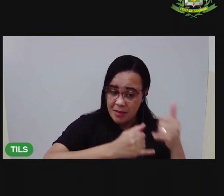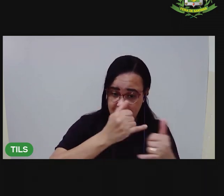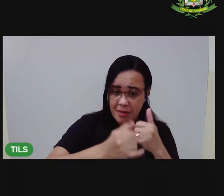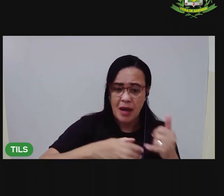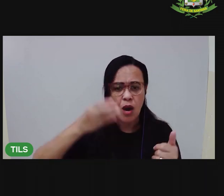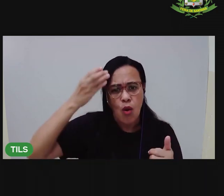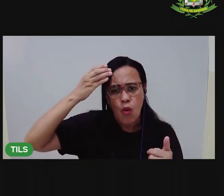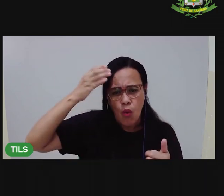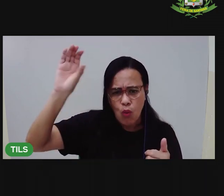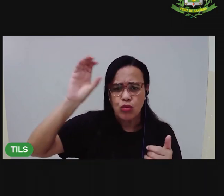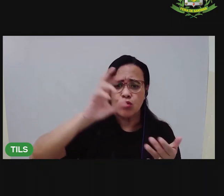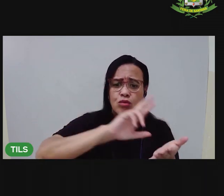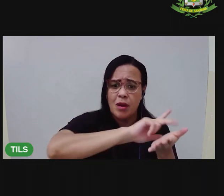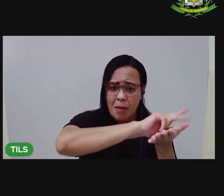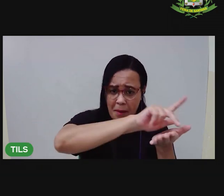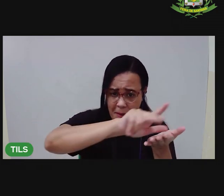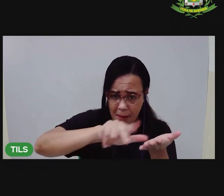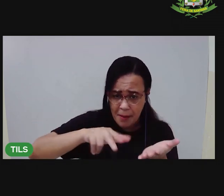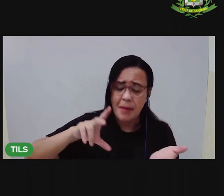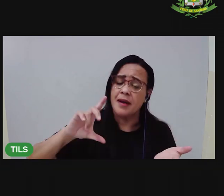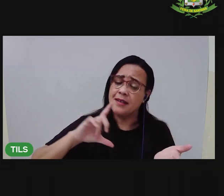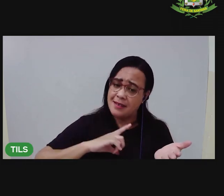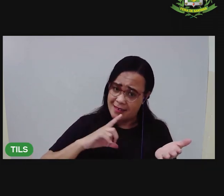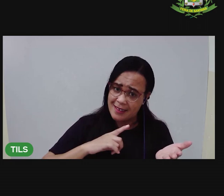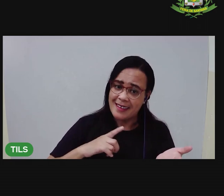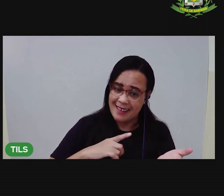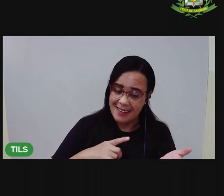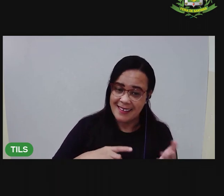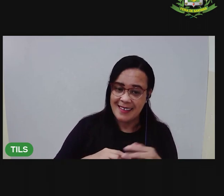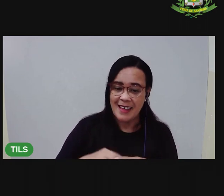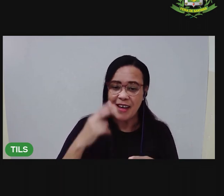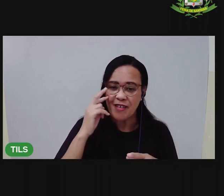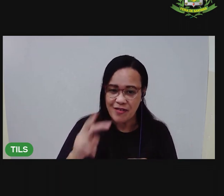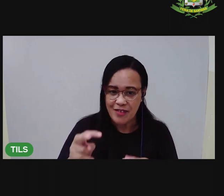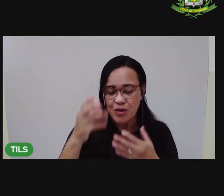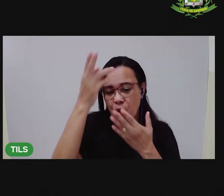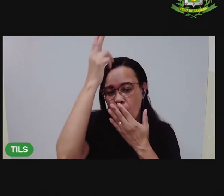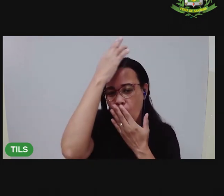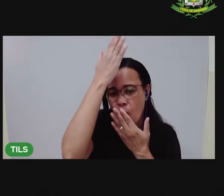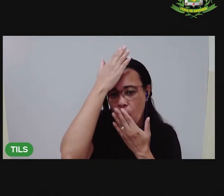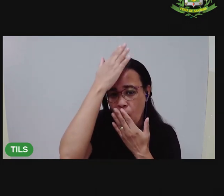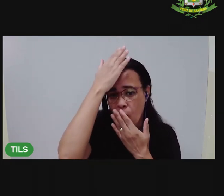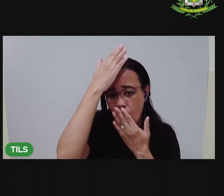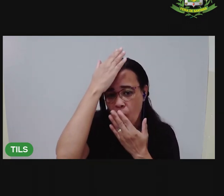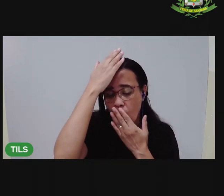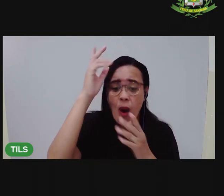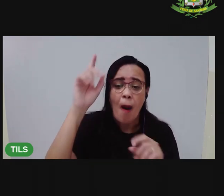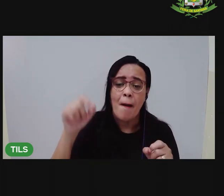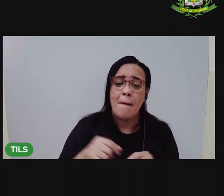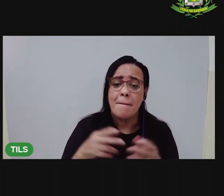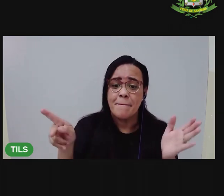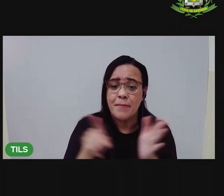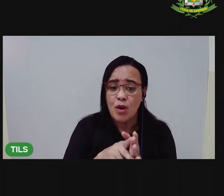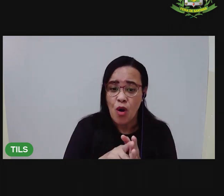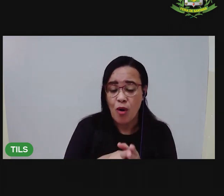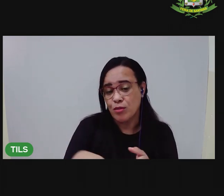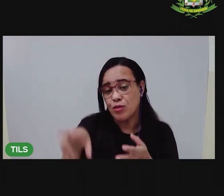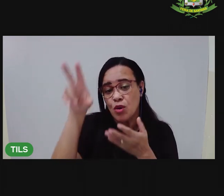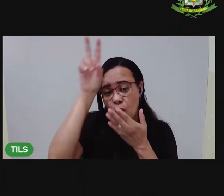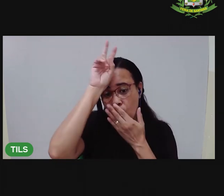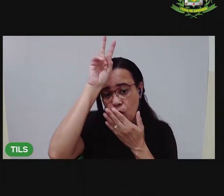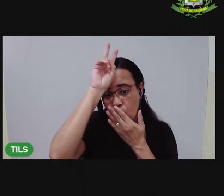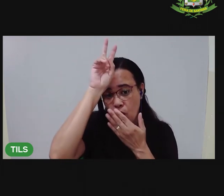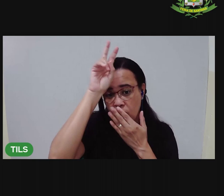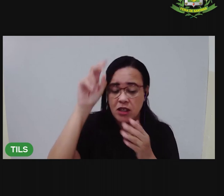as crianças tomar banho de rio. Na zona rural, como é comum ver as crianças